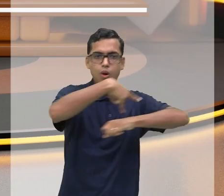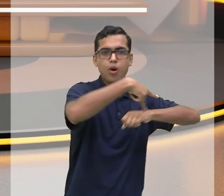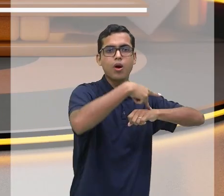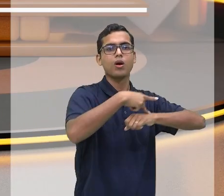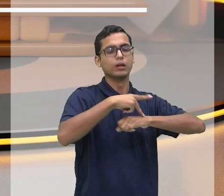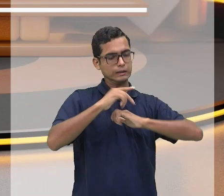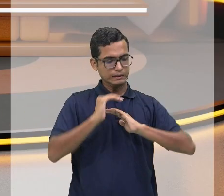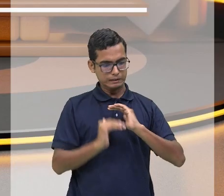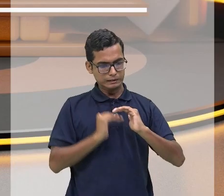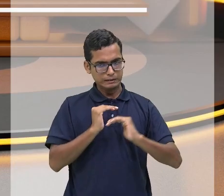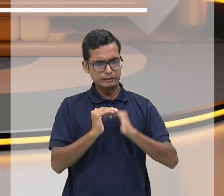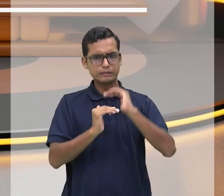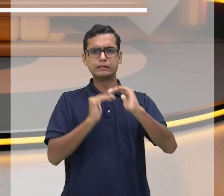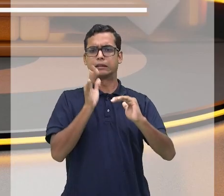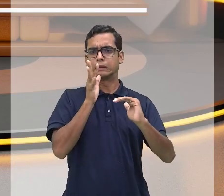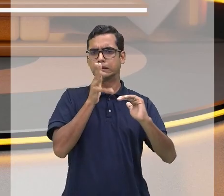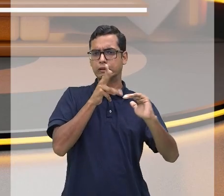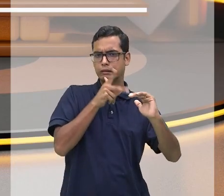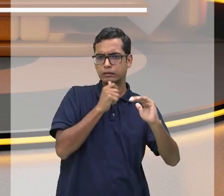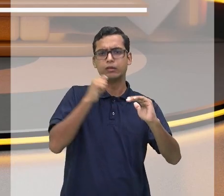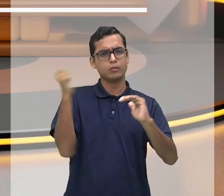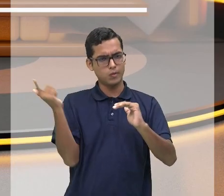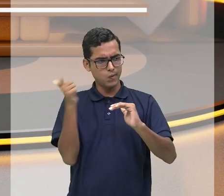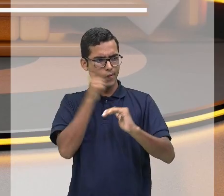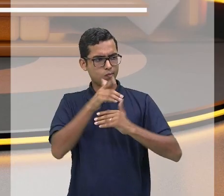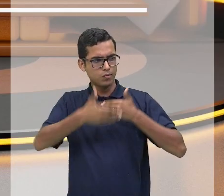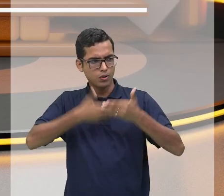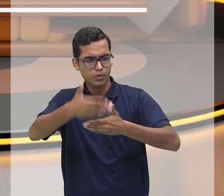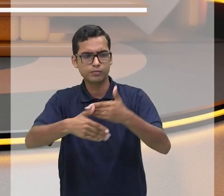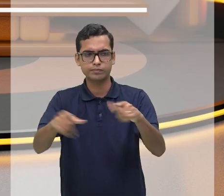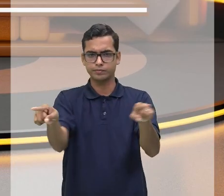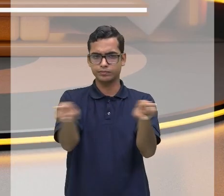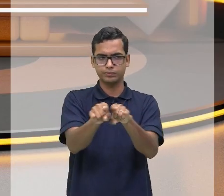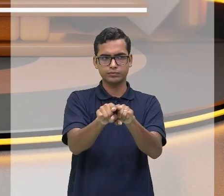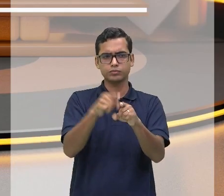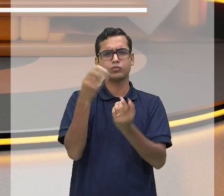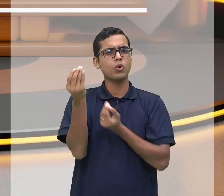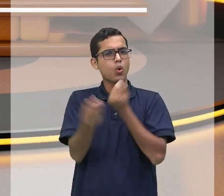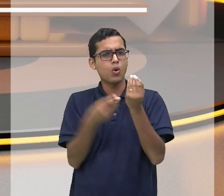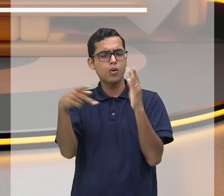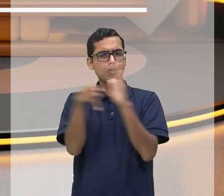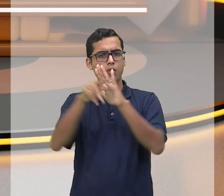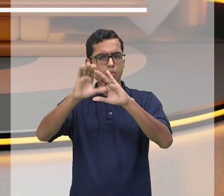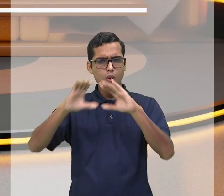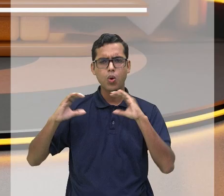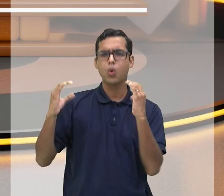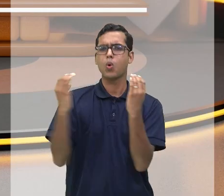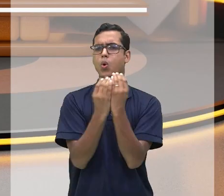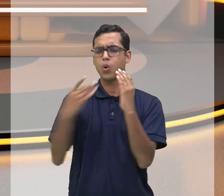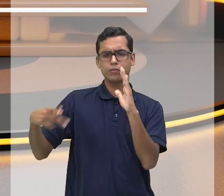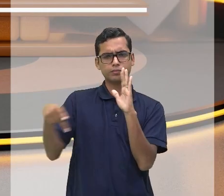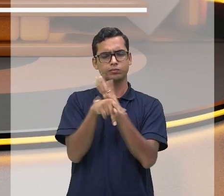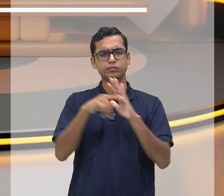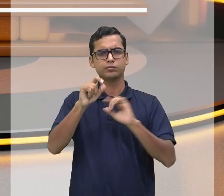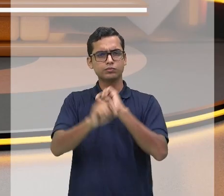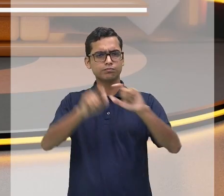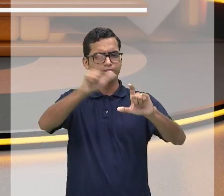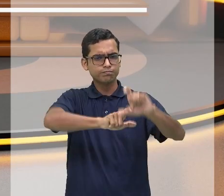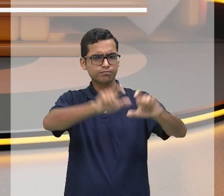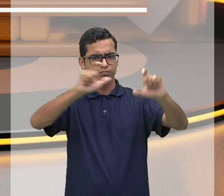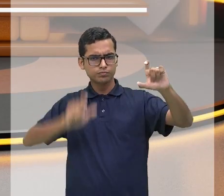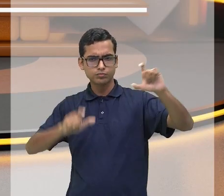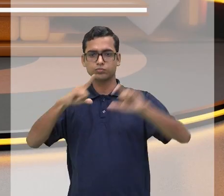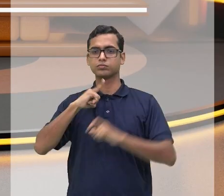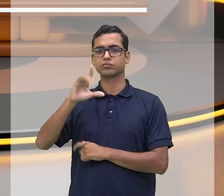de desenvolvimento. Agora, como é que vai surgir a Comunidade dos Estados Independentes, né? Que tem a